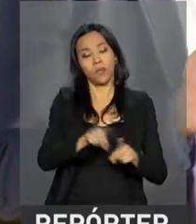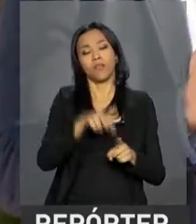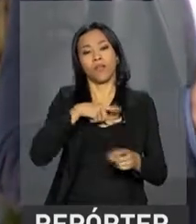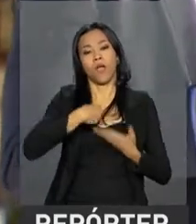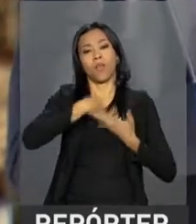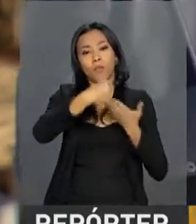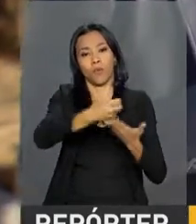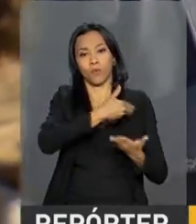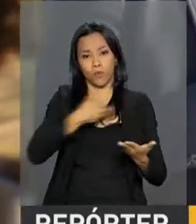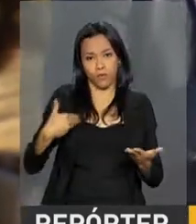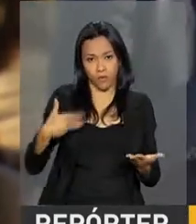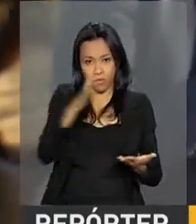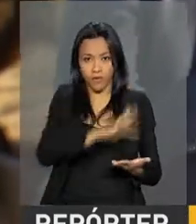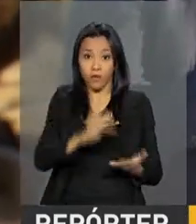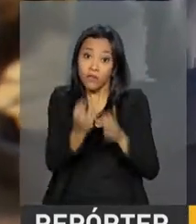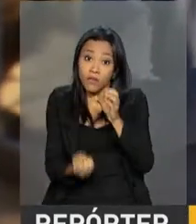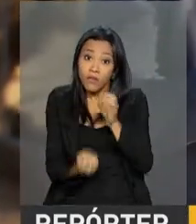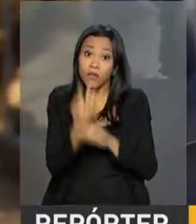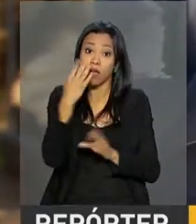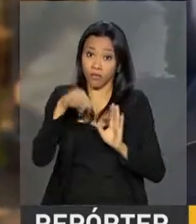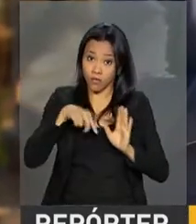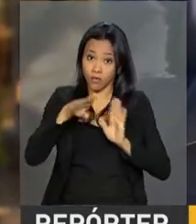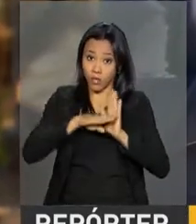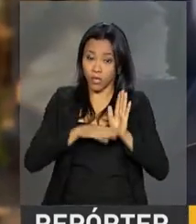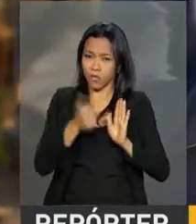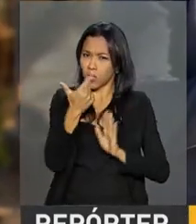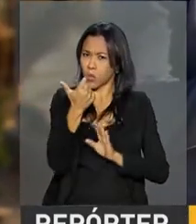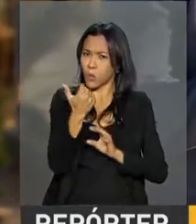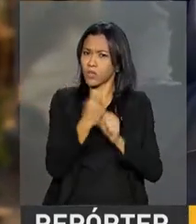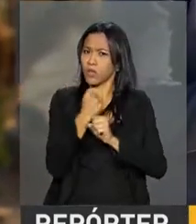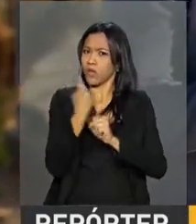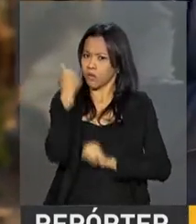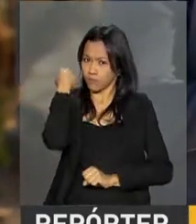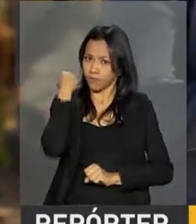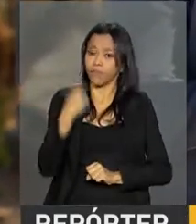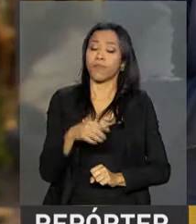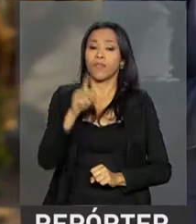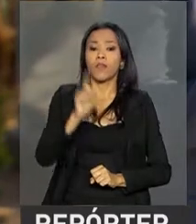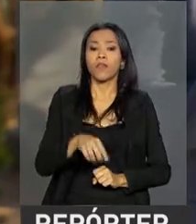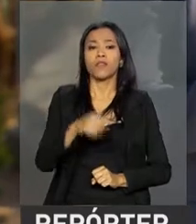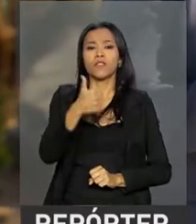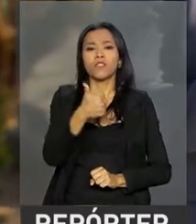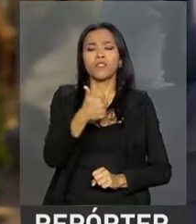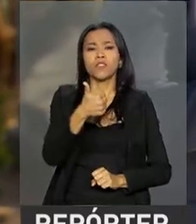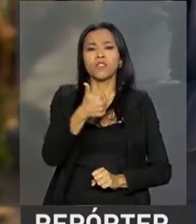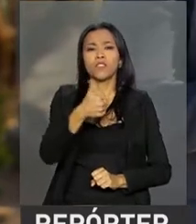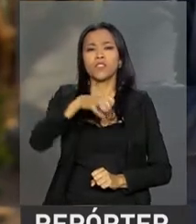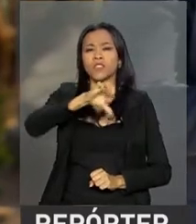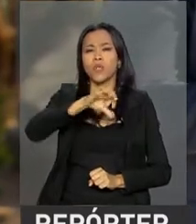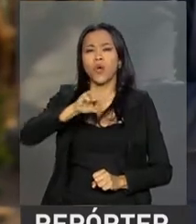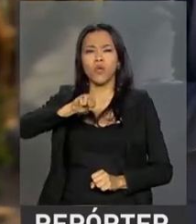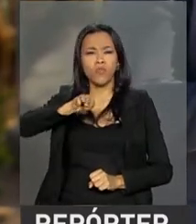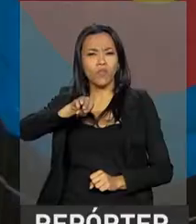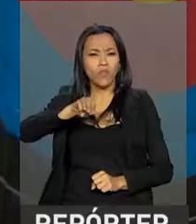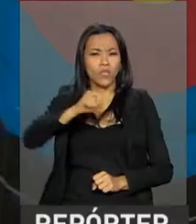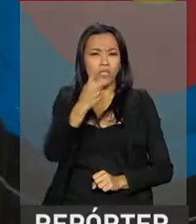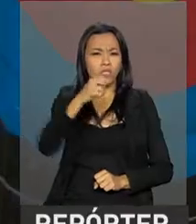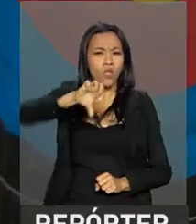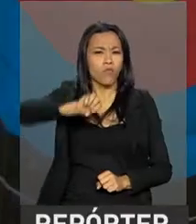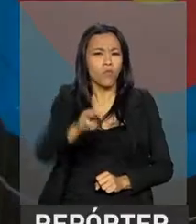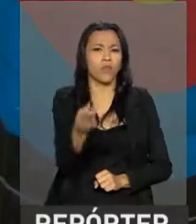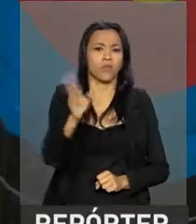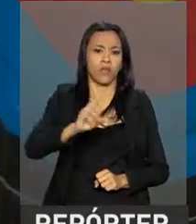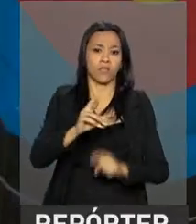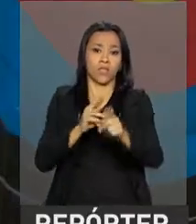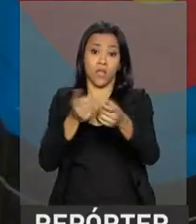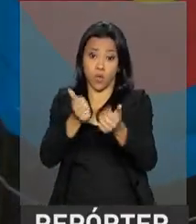federal, criado há 12 anos. O investimento soma quase 900 milhões de reais e o retorno vem em outra moeda. Eu comecei no